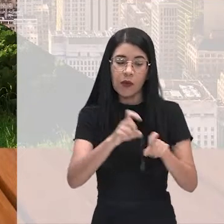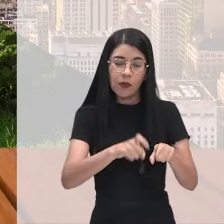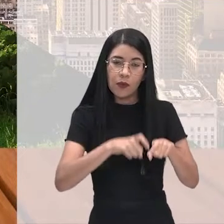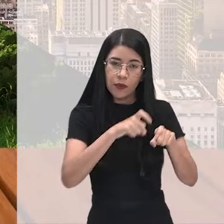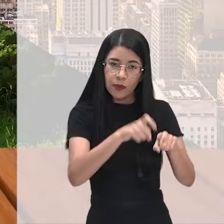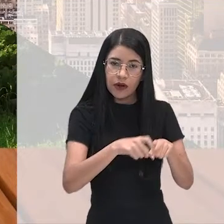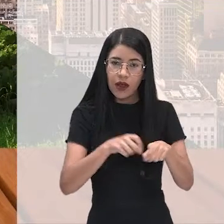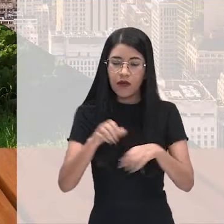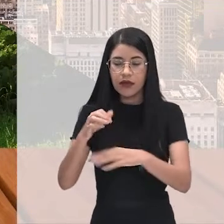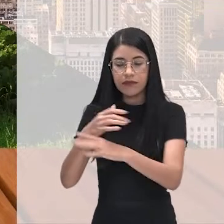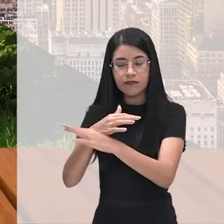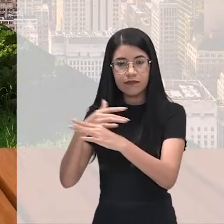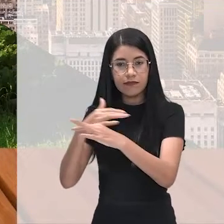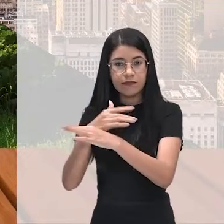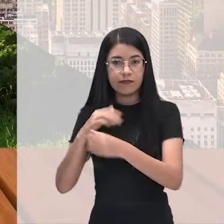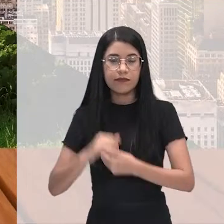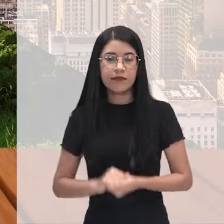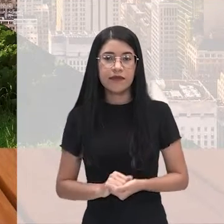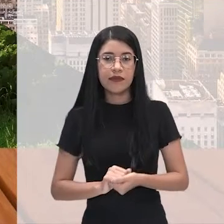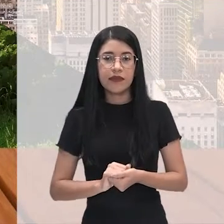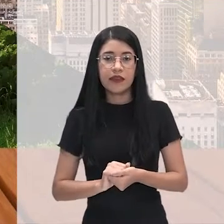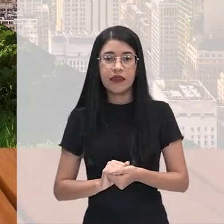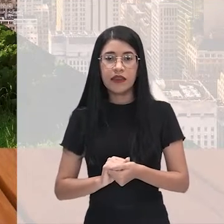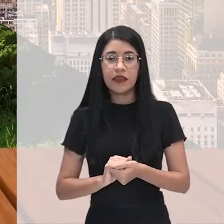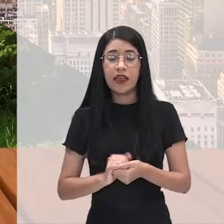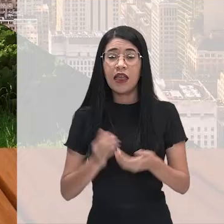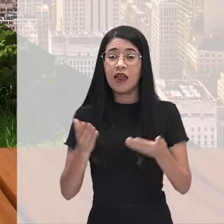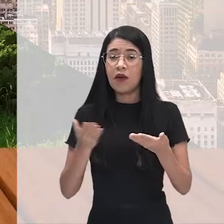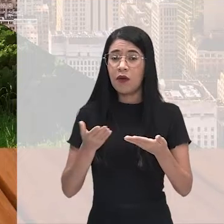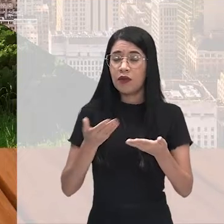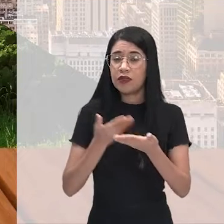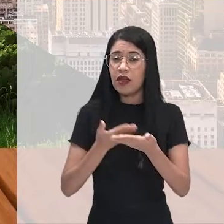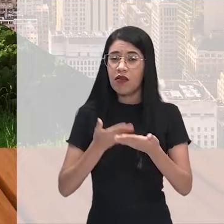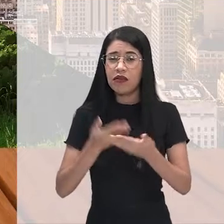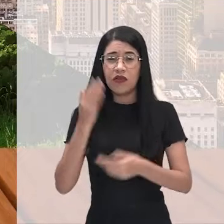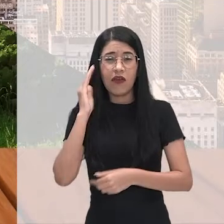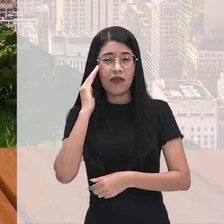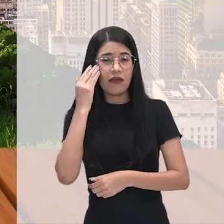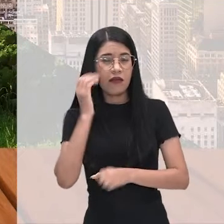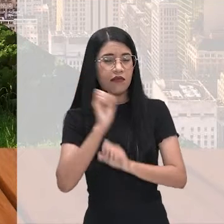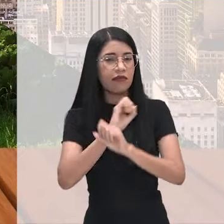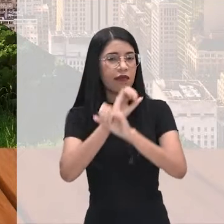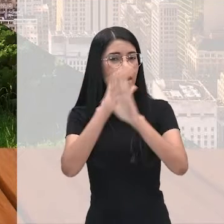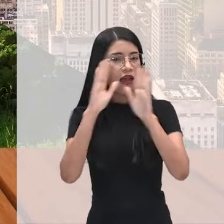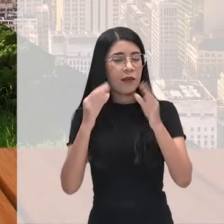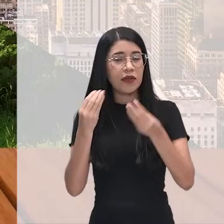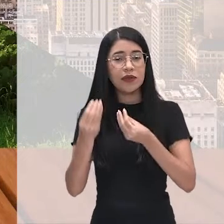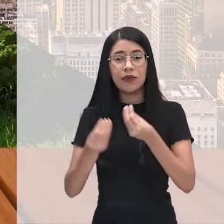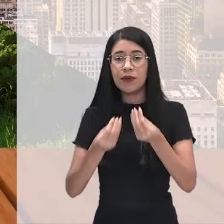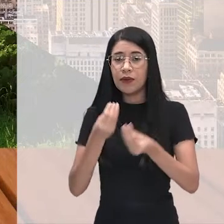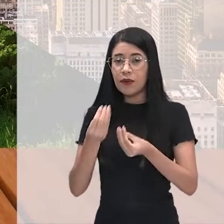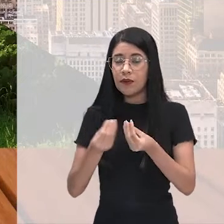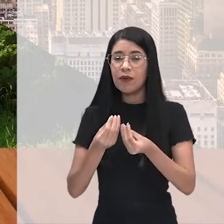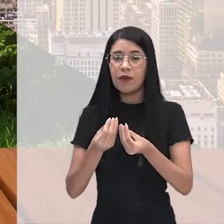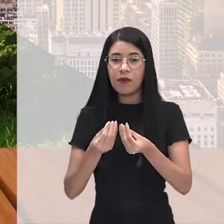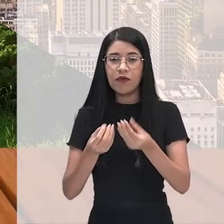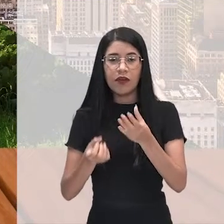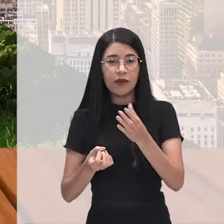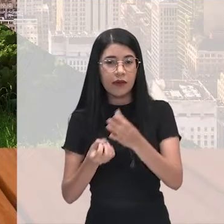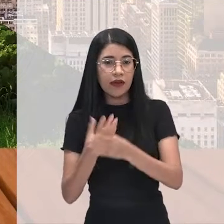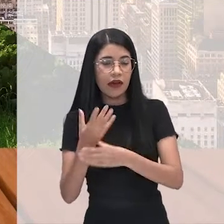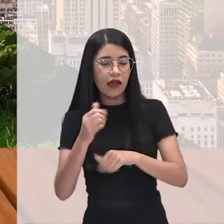o espaço urbano. E nós, ao longo dessa aula, nós iremos entender ali como foi que esses espaços foram